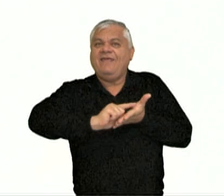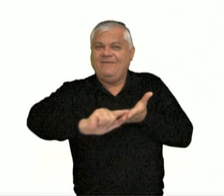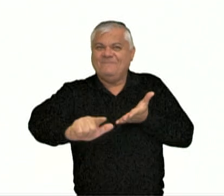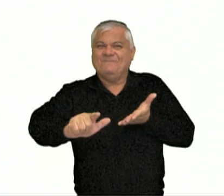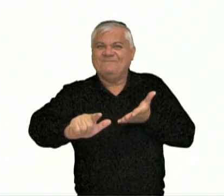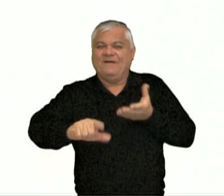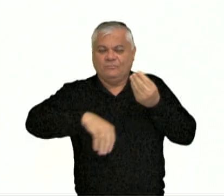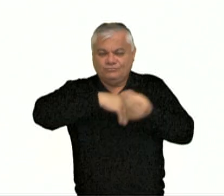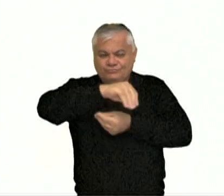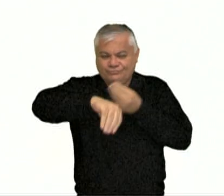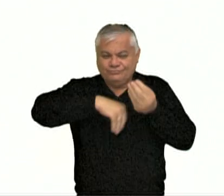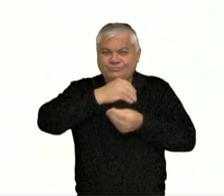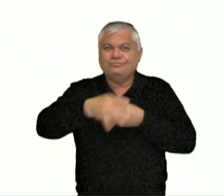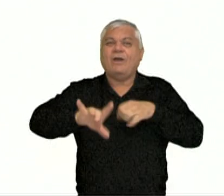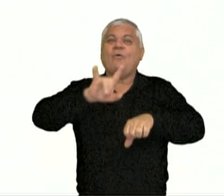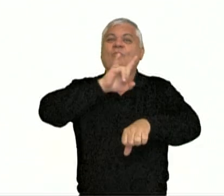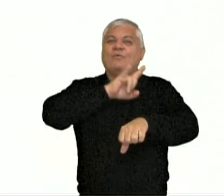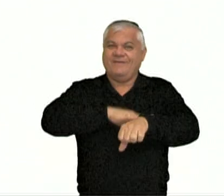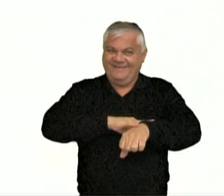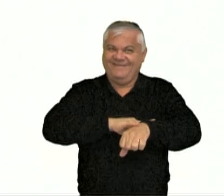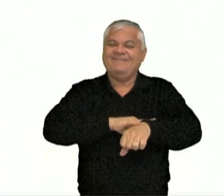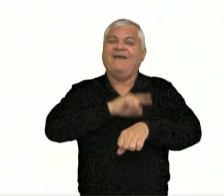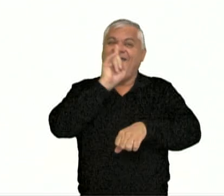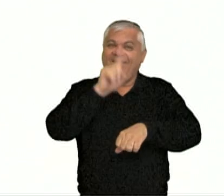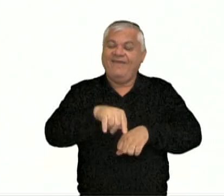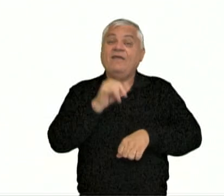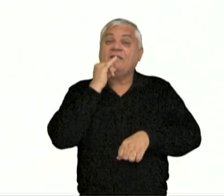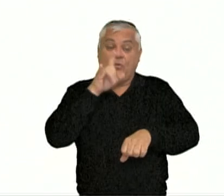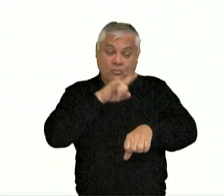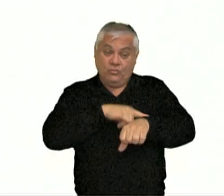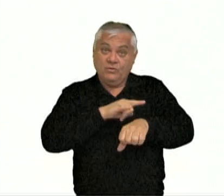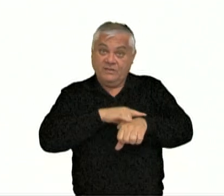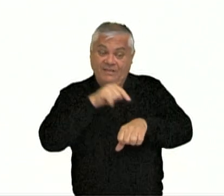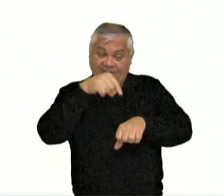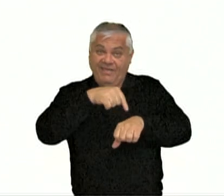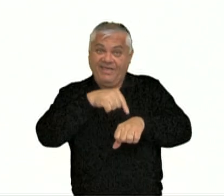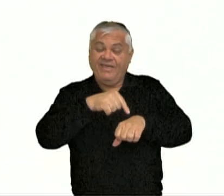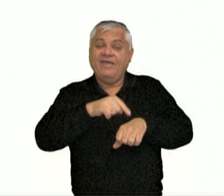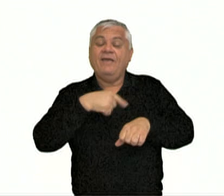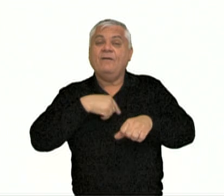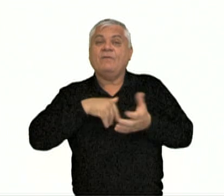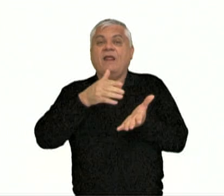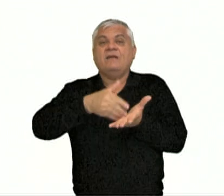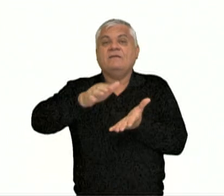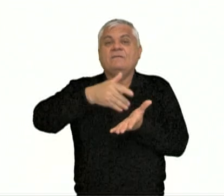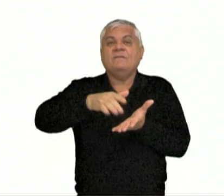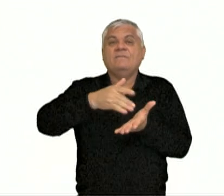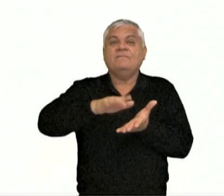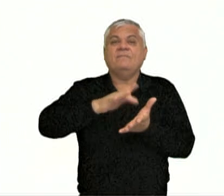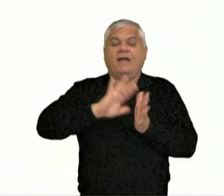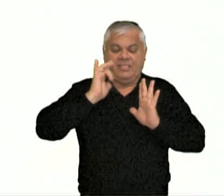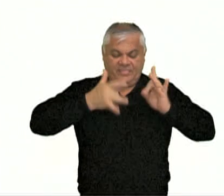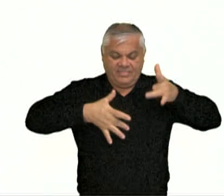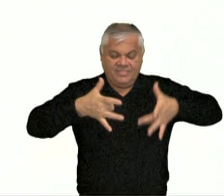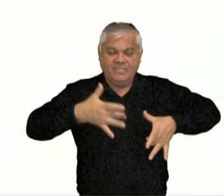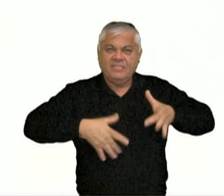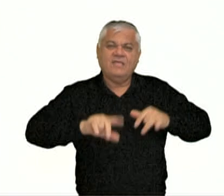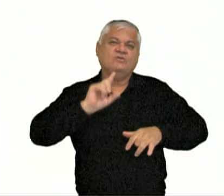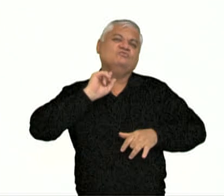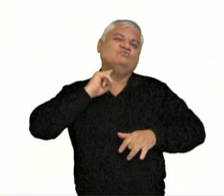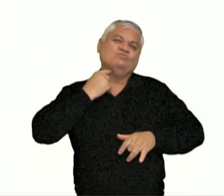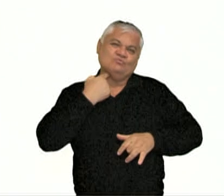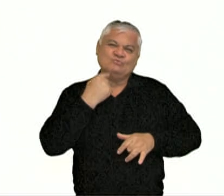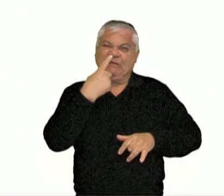tá? Então, a urina, ela é produzida para eliminar alguns resíduos do nosso corpo. E todos